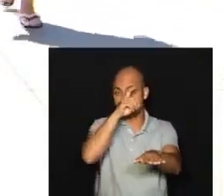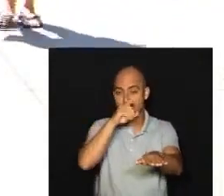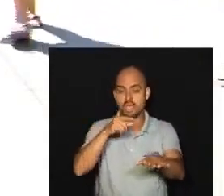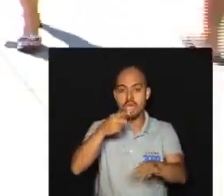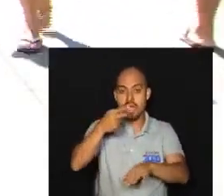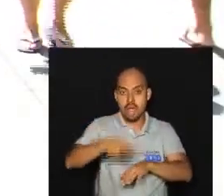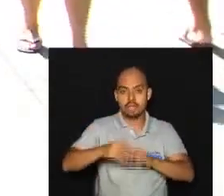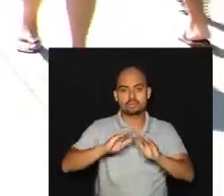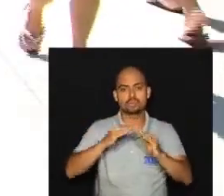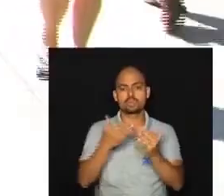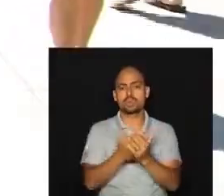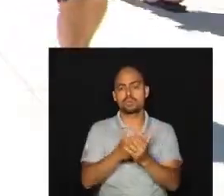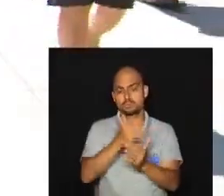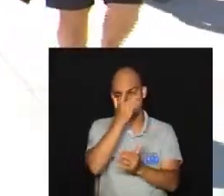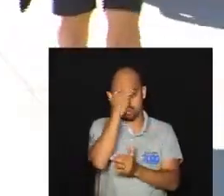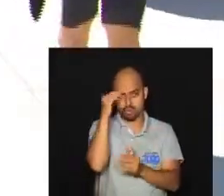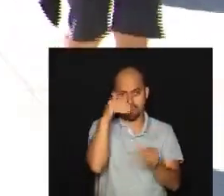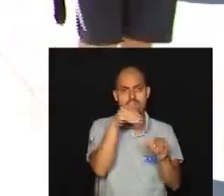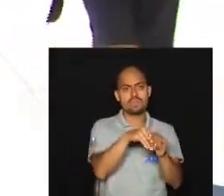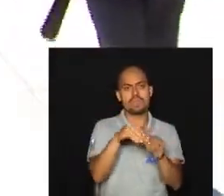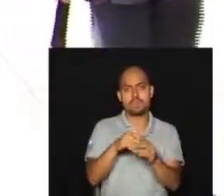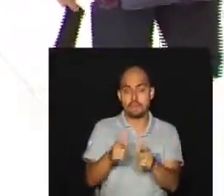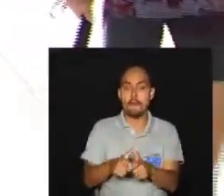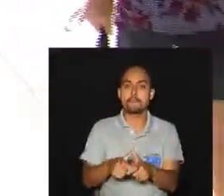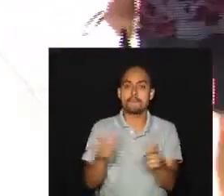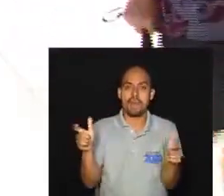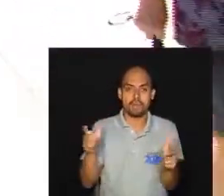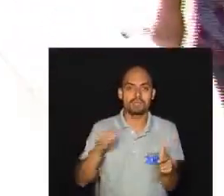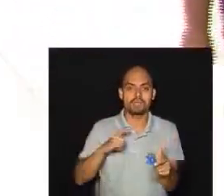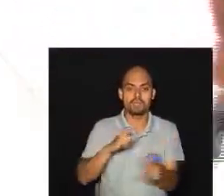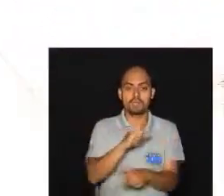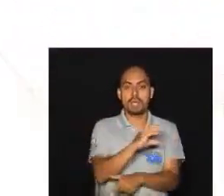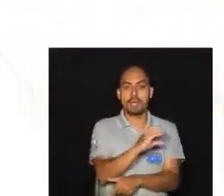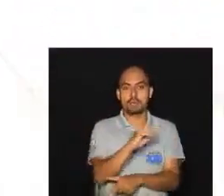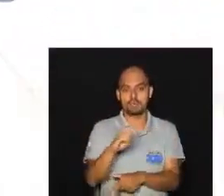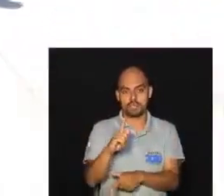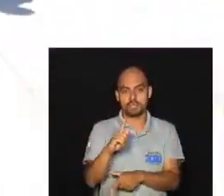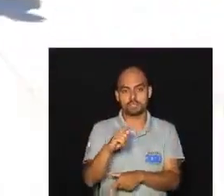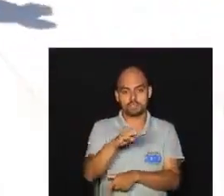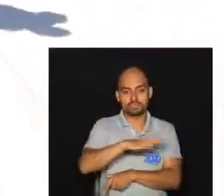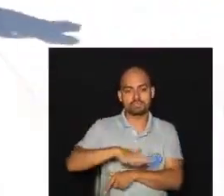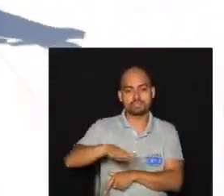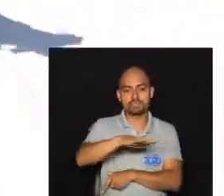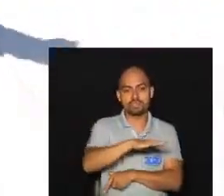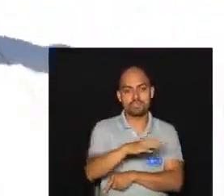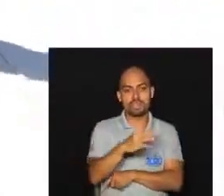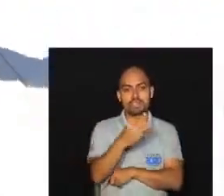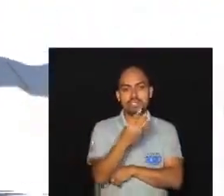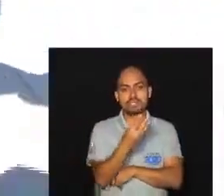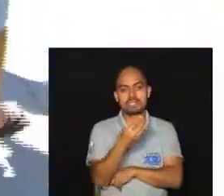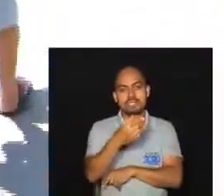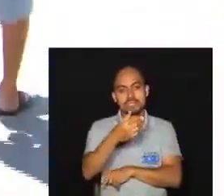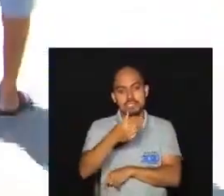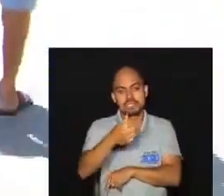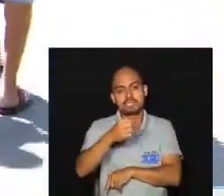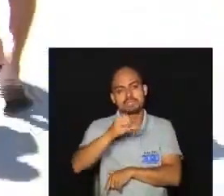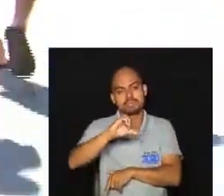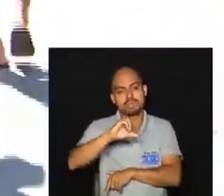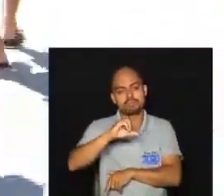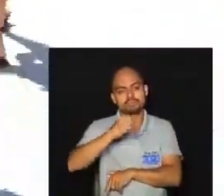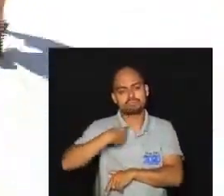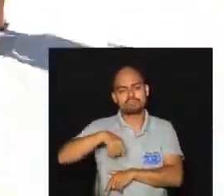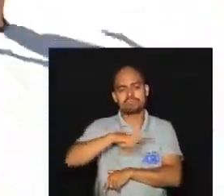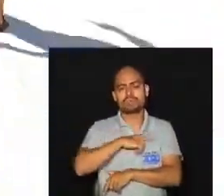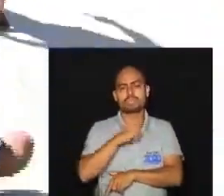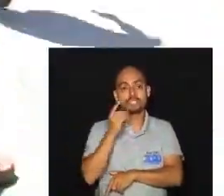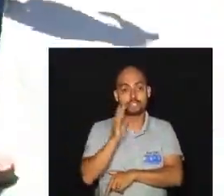número de eleitores aqui do distrito do Campo Grande. Fica na zona eleitoral 379. Nós já estamos